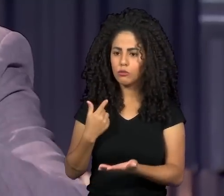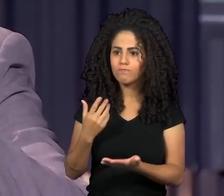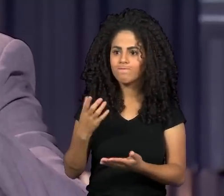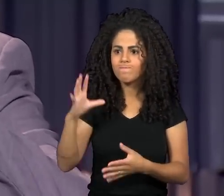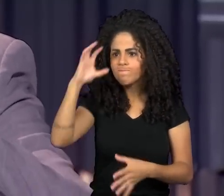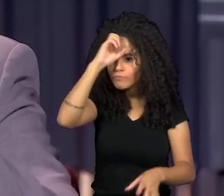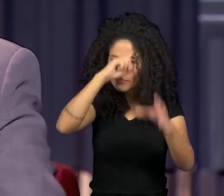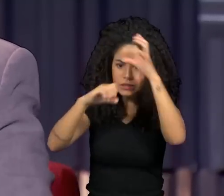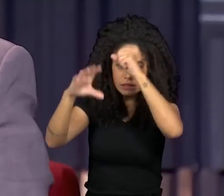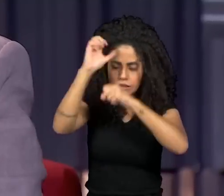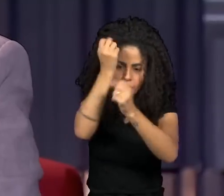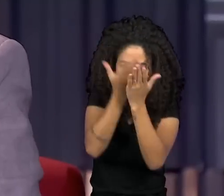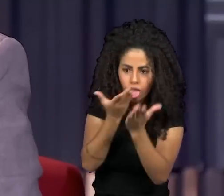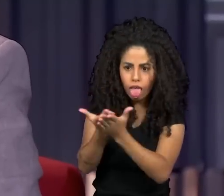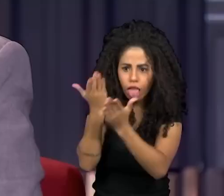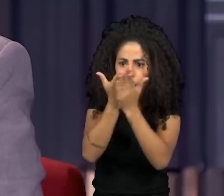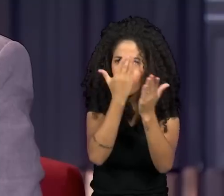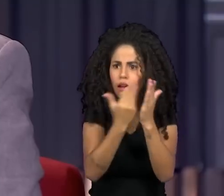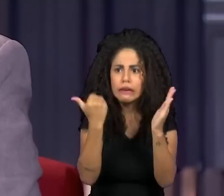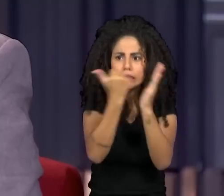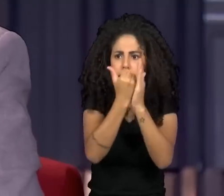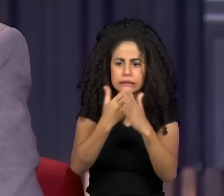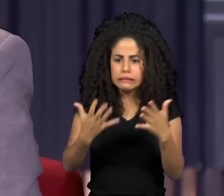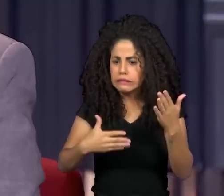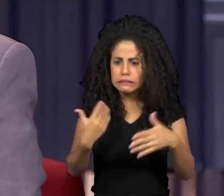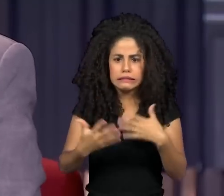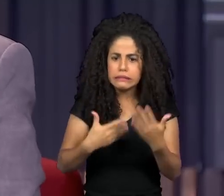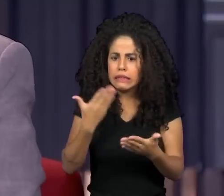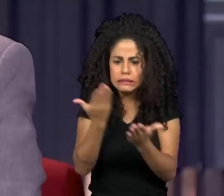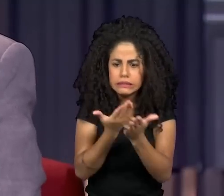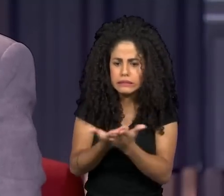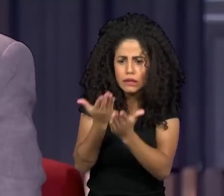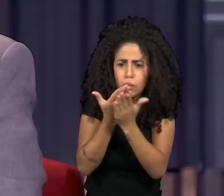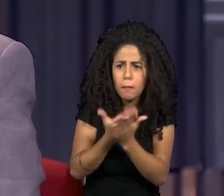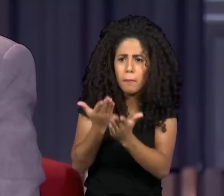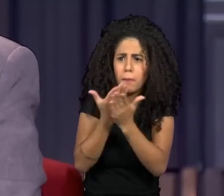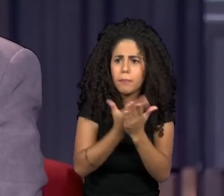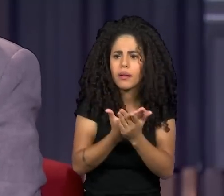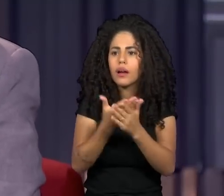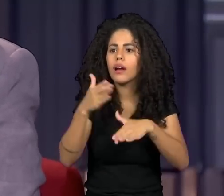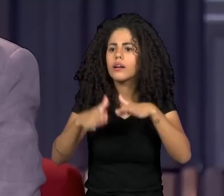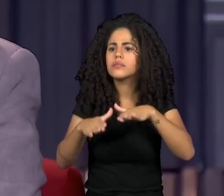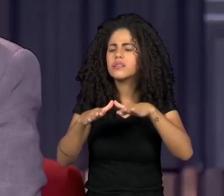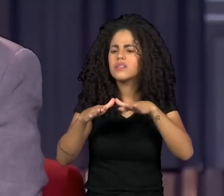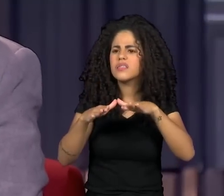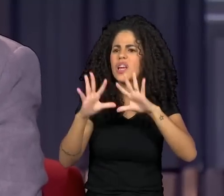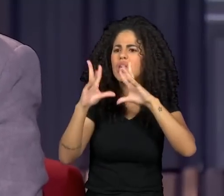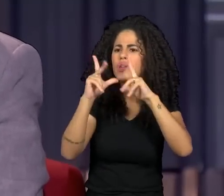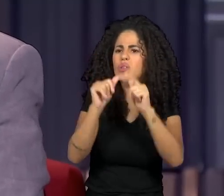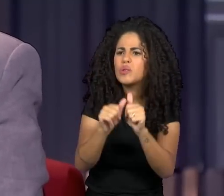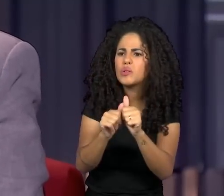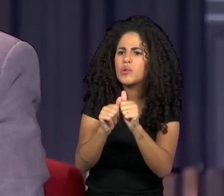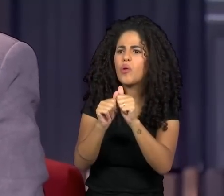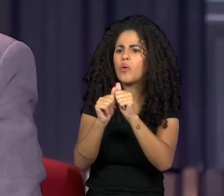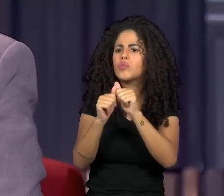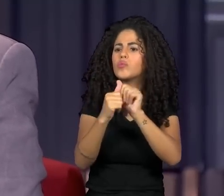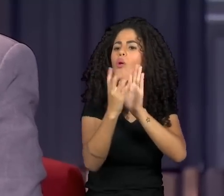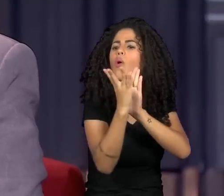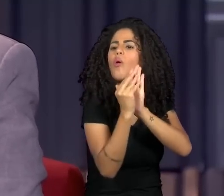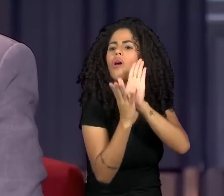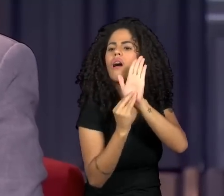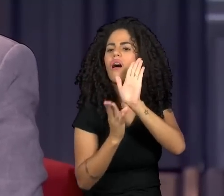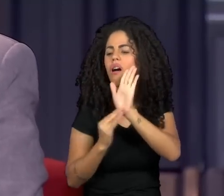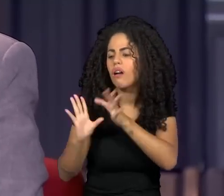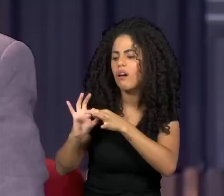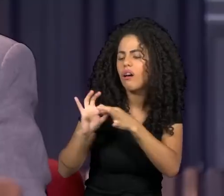tudo de maneira completamente desesperada. E pensando, poxa, às vezes nem todo conteúdo vai ser útil, mas não tem conteúdo que não